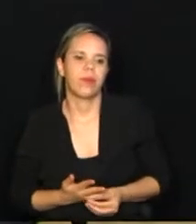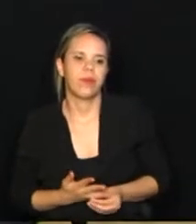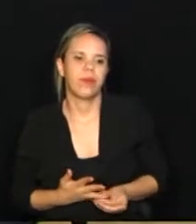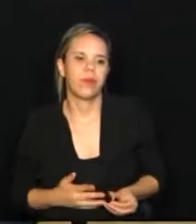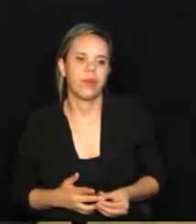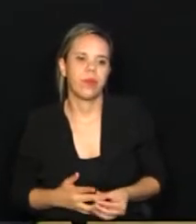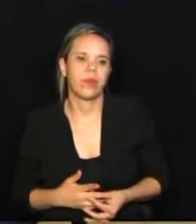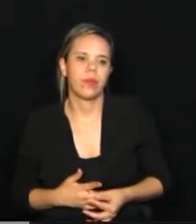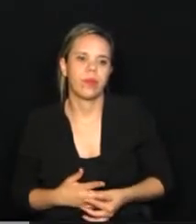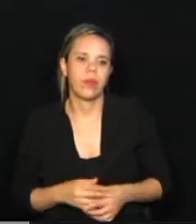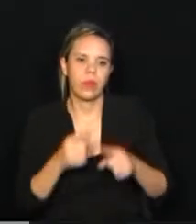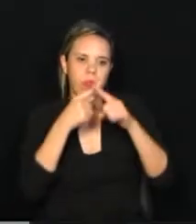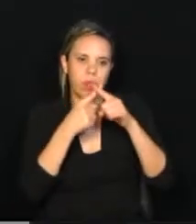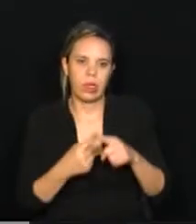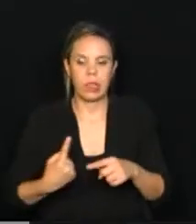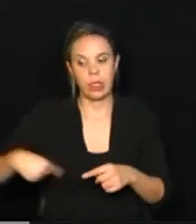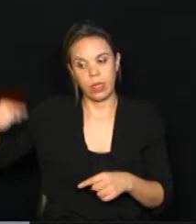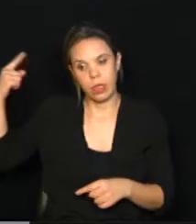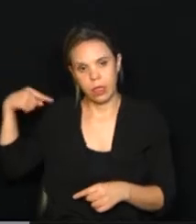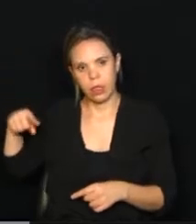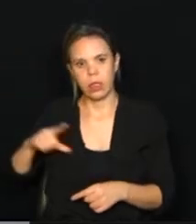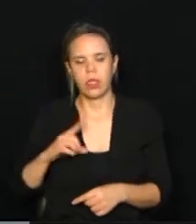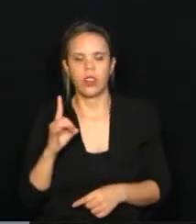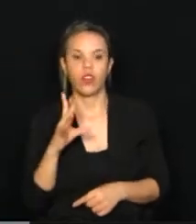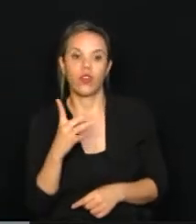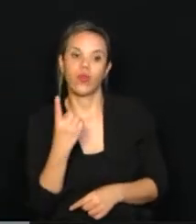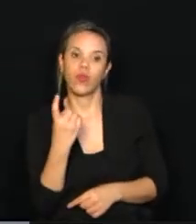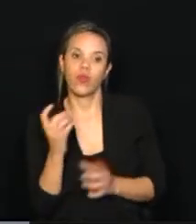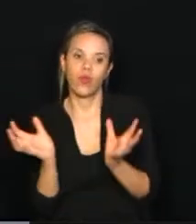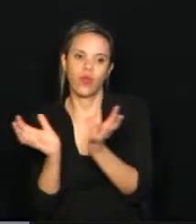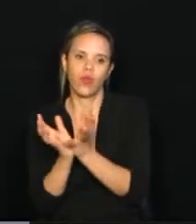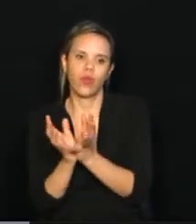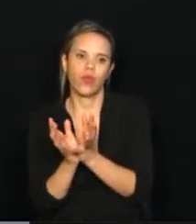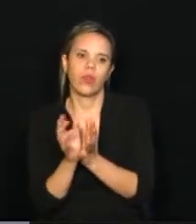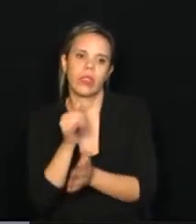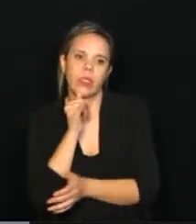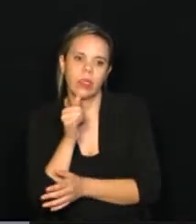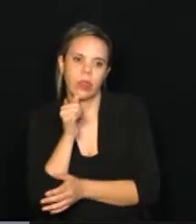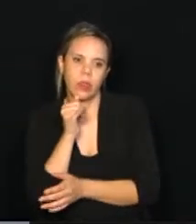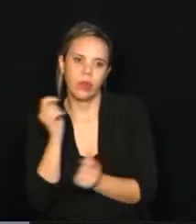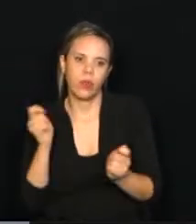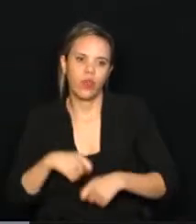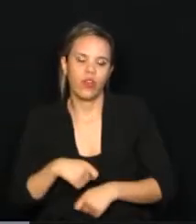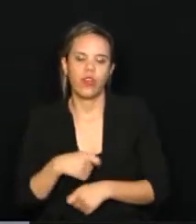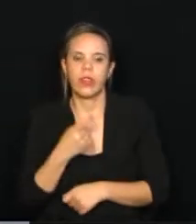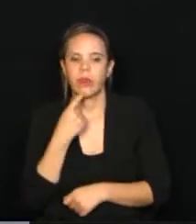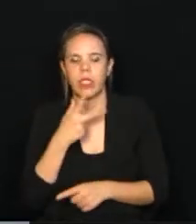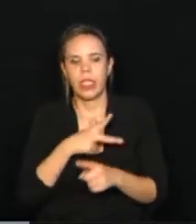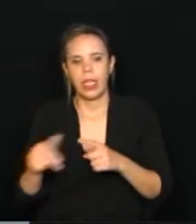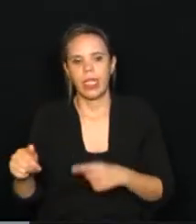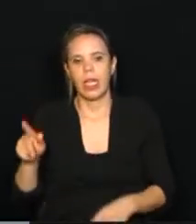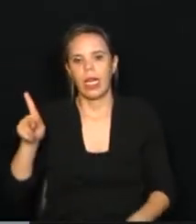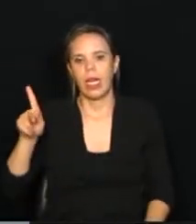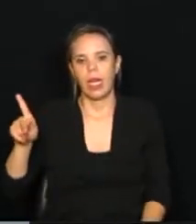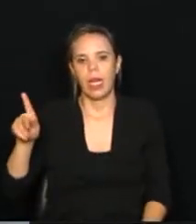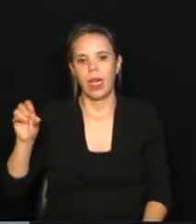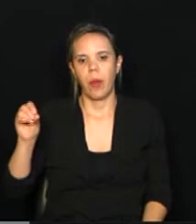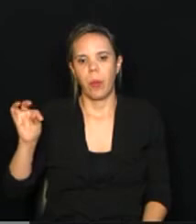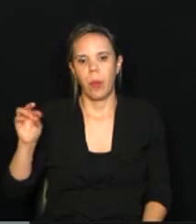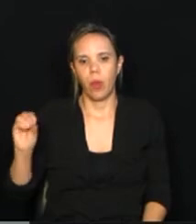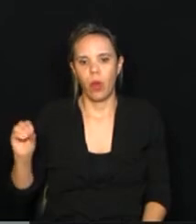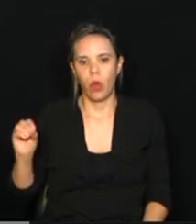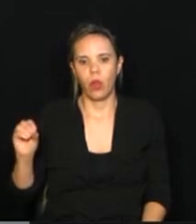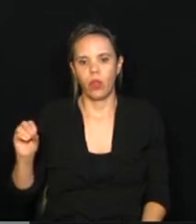Aquele campeonato era campeonato de um jogo só. Na verdade, tinha que apenas ganhar de Porto Rico e a gente tinha um time muito